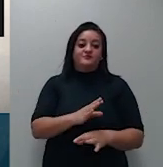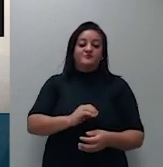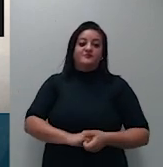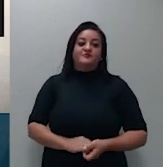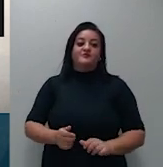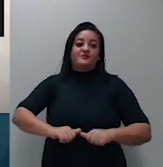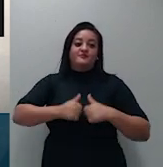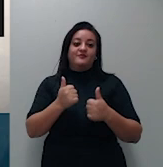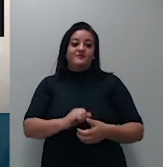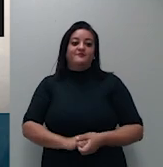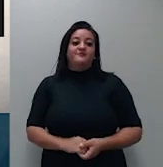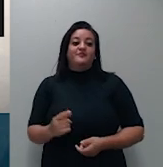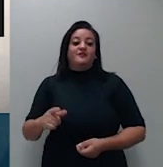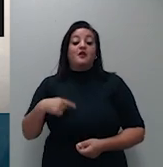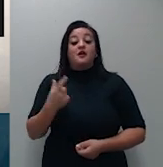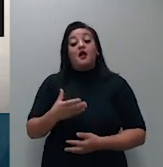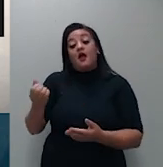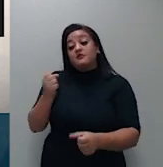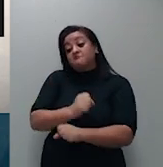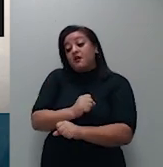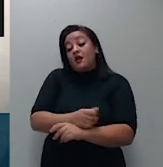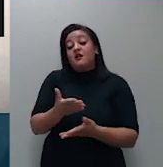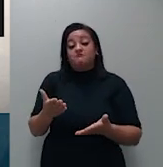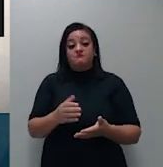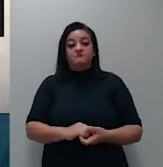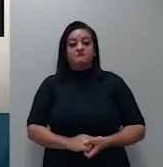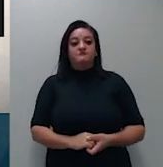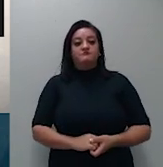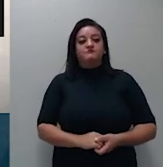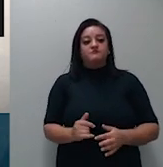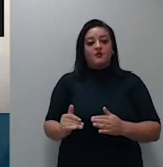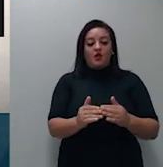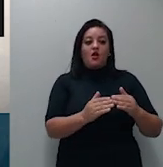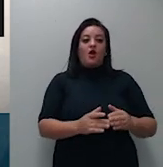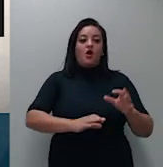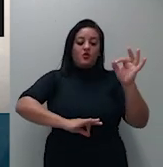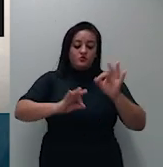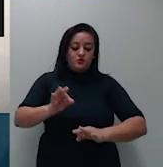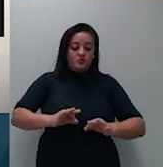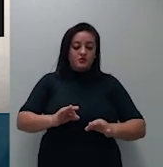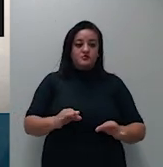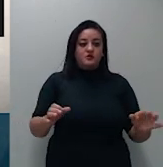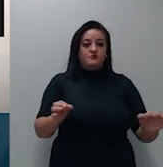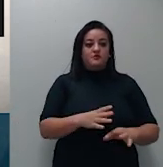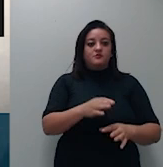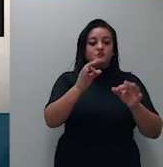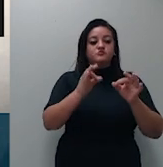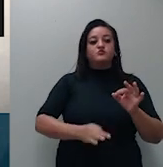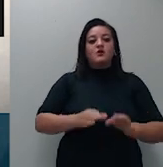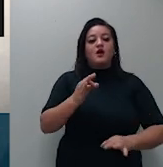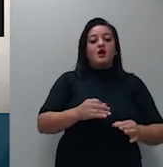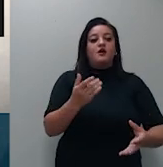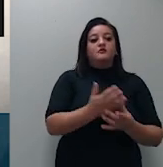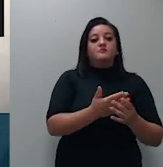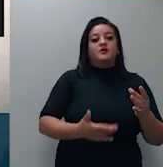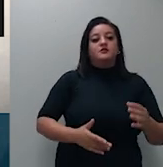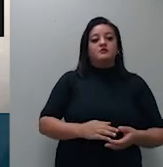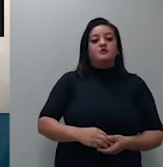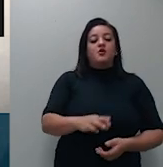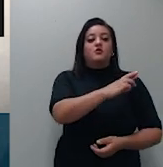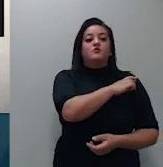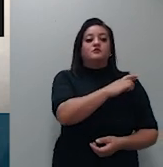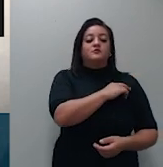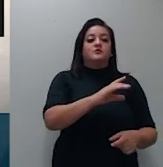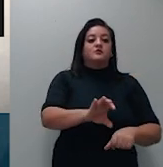da recuperação ele quer aguardar conforme definido pelo julgado embarcar O